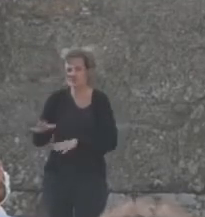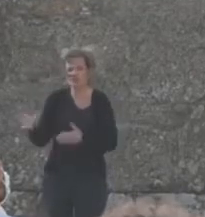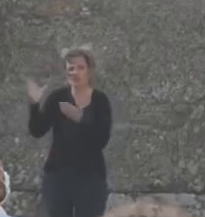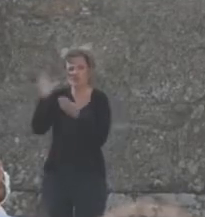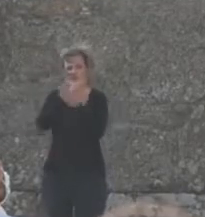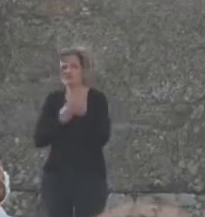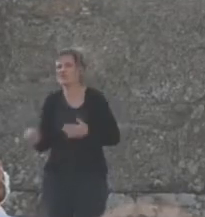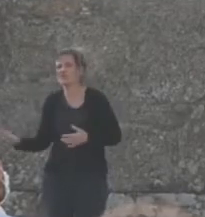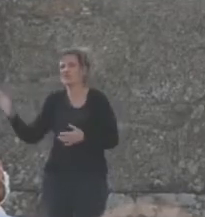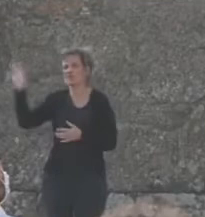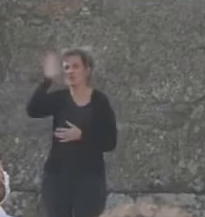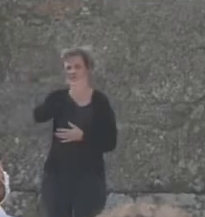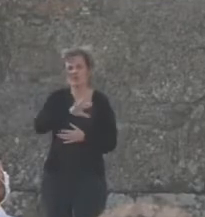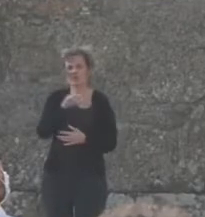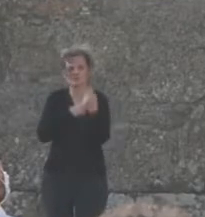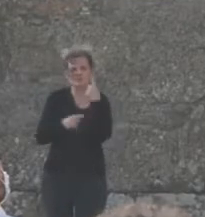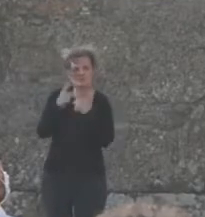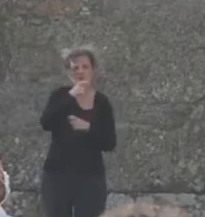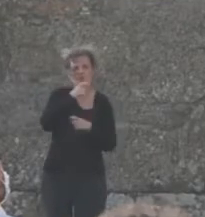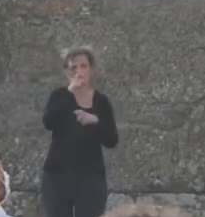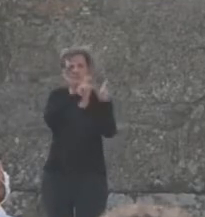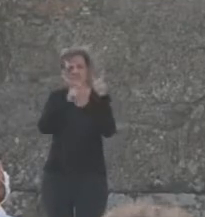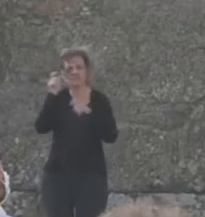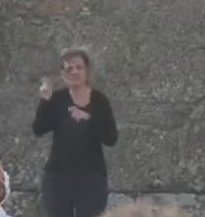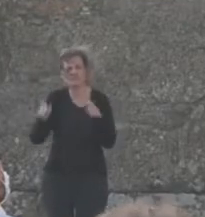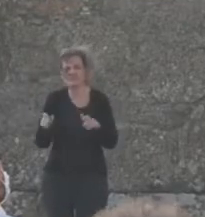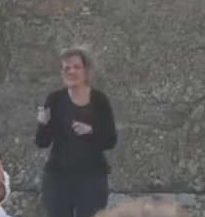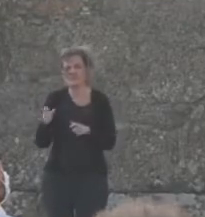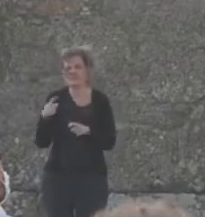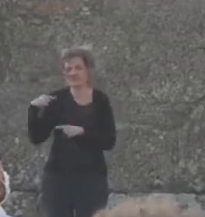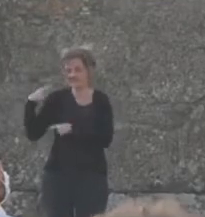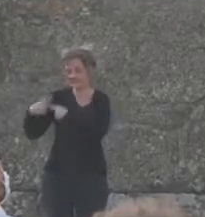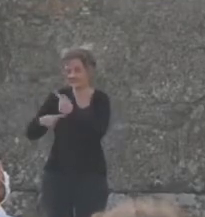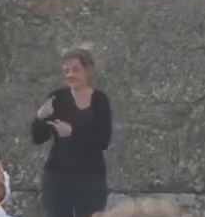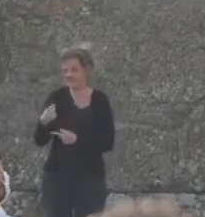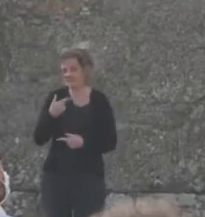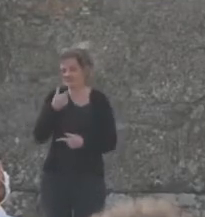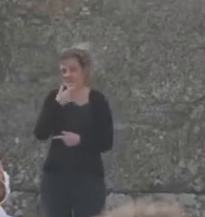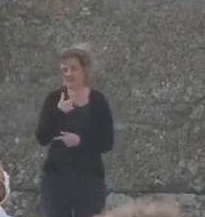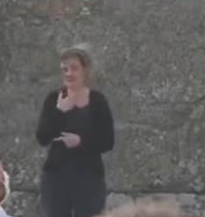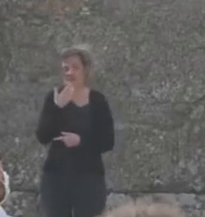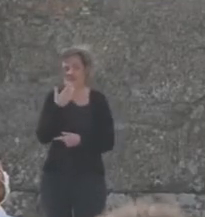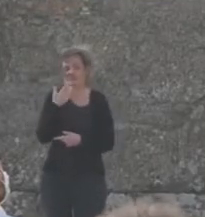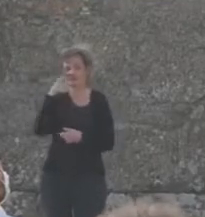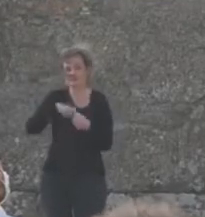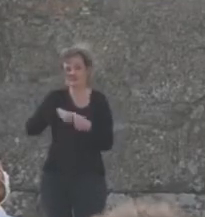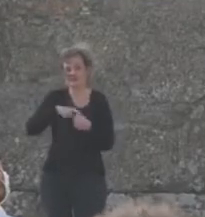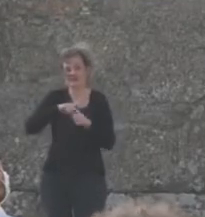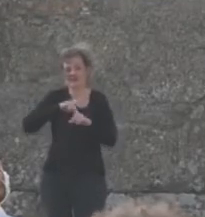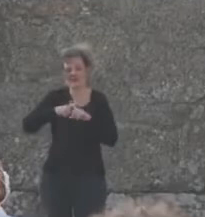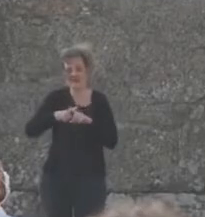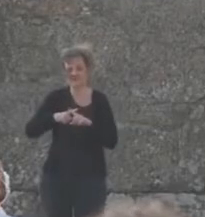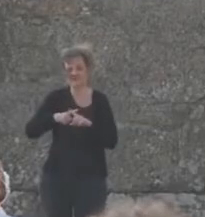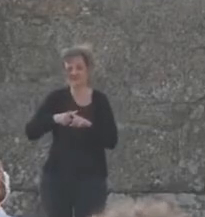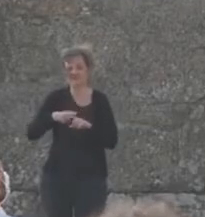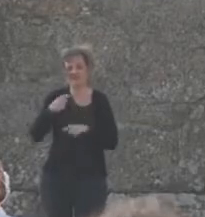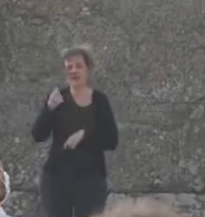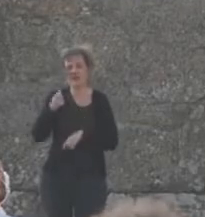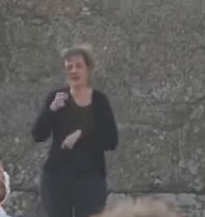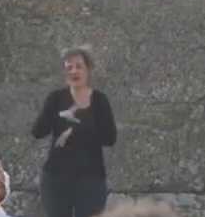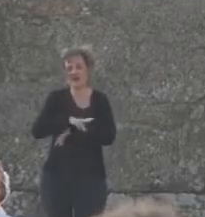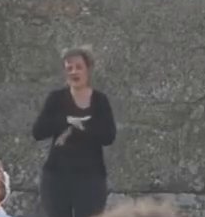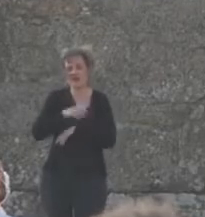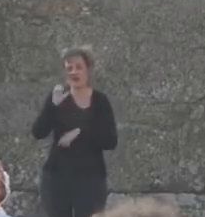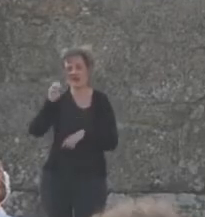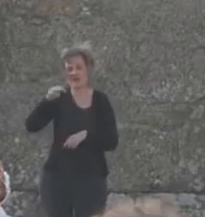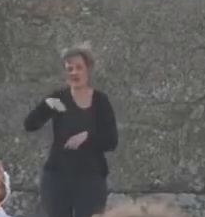o país, e consultando con persoas de traxectoria coñecida, entre os que estaba o exalcalde Emilio Esperón, sempre